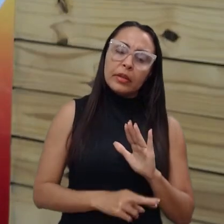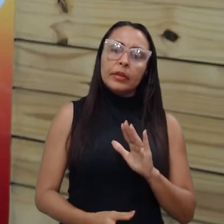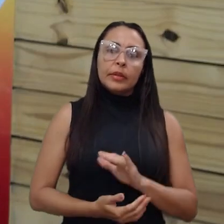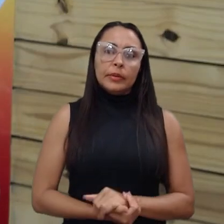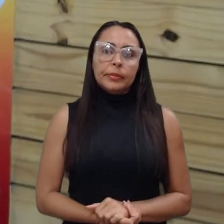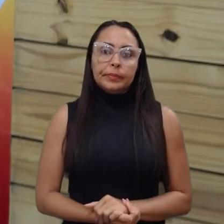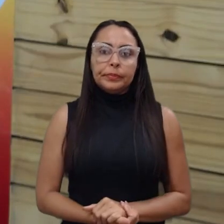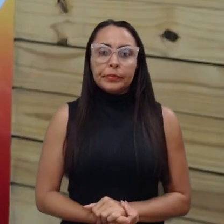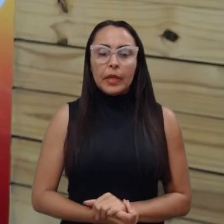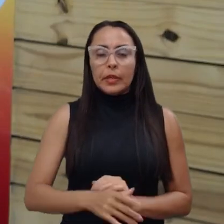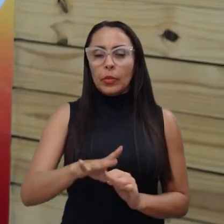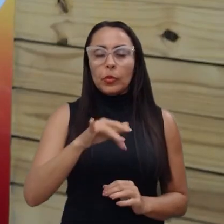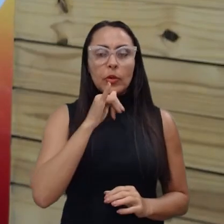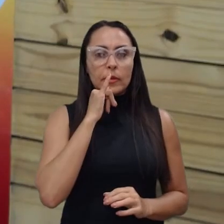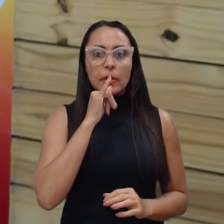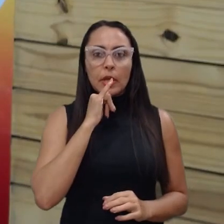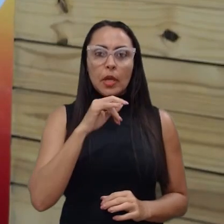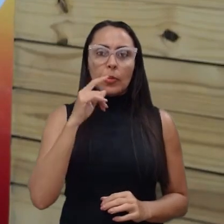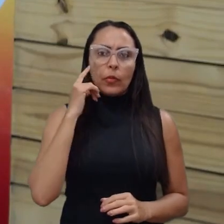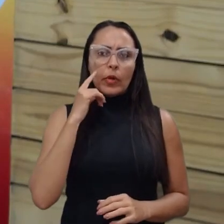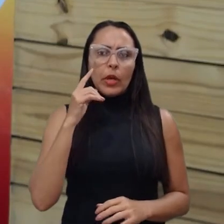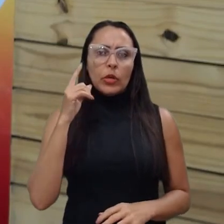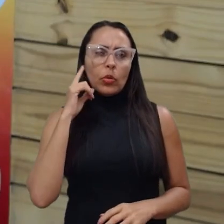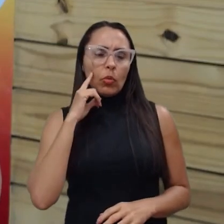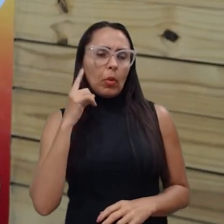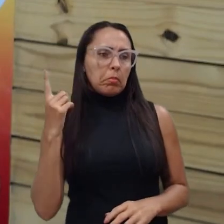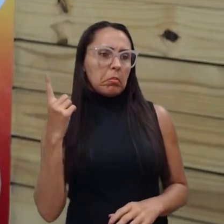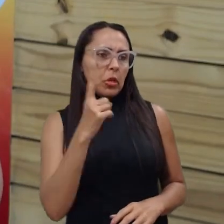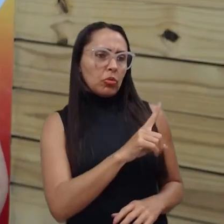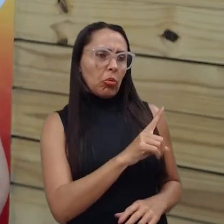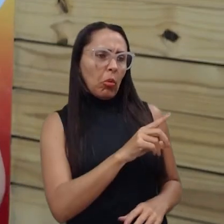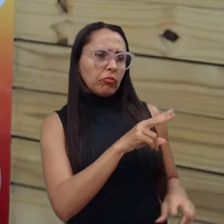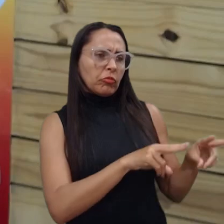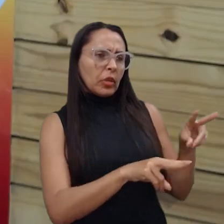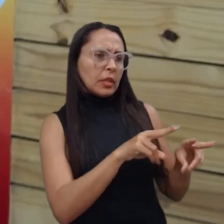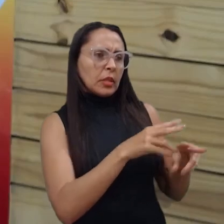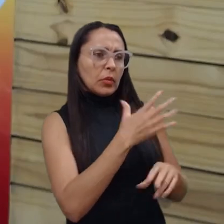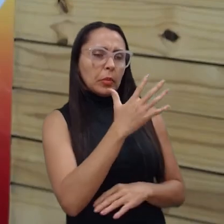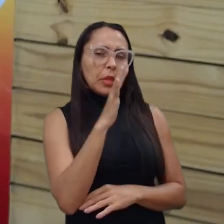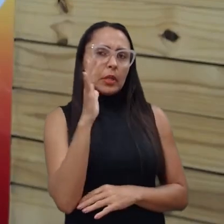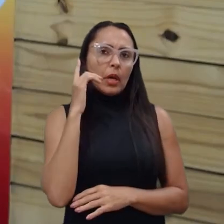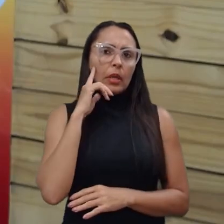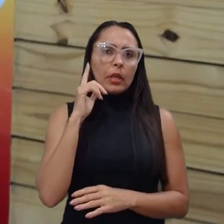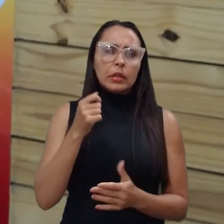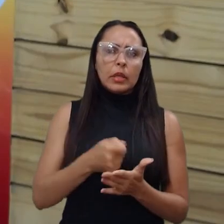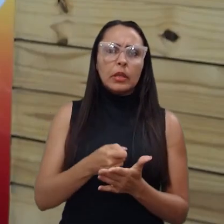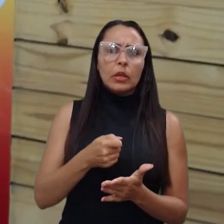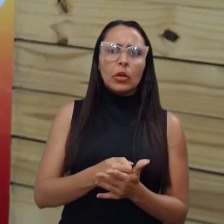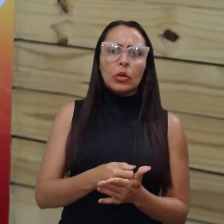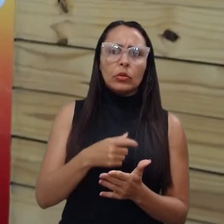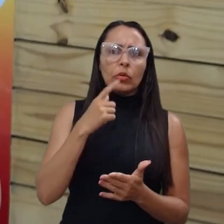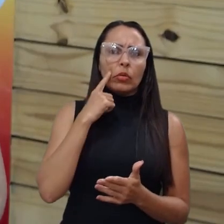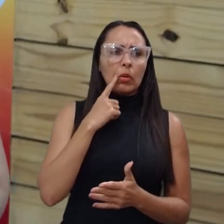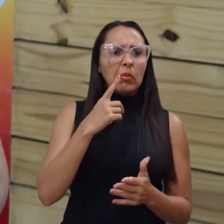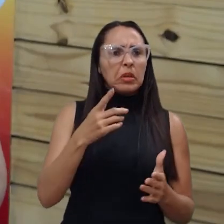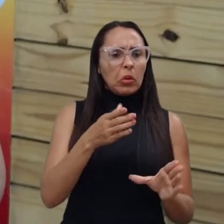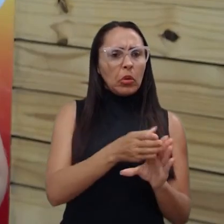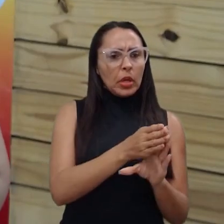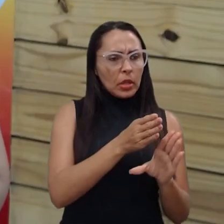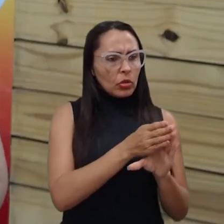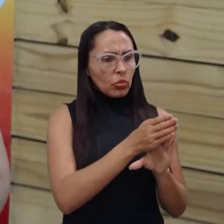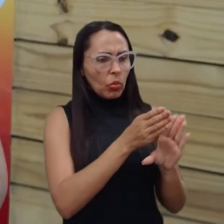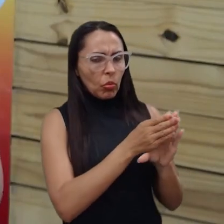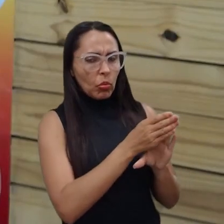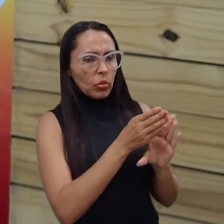se vier, por exemplo, uma fiscalização ambiental, tentando levantar as